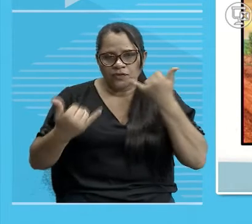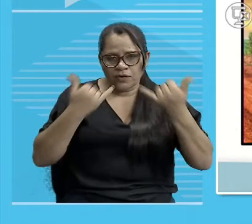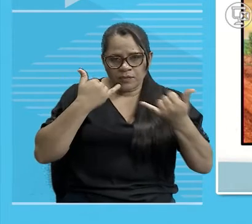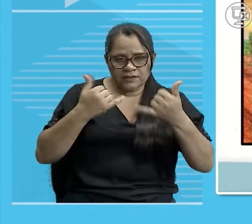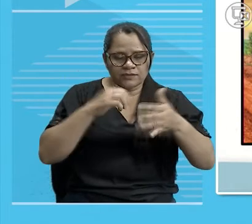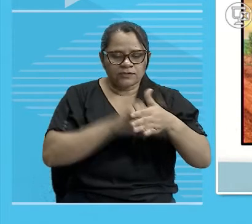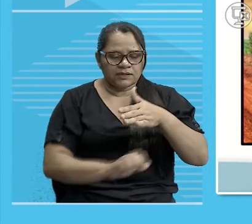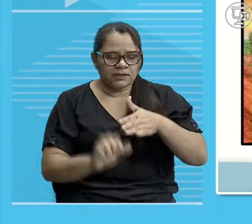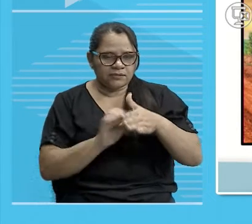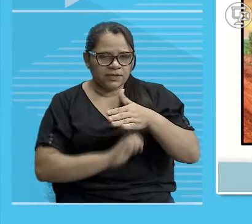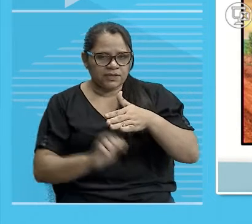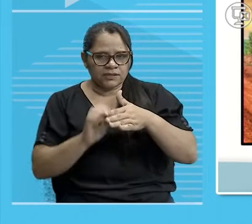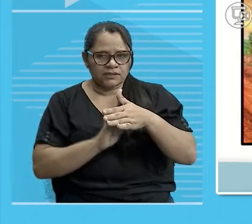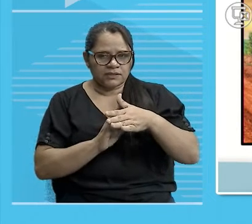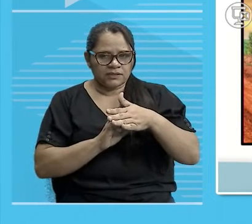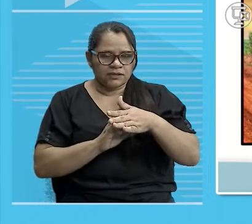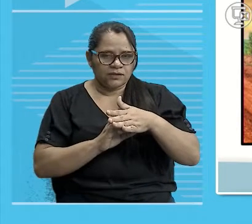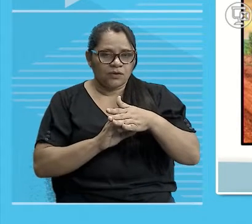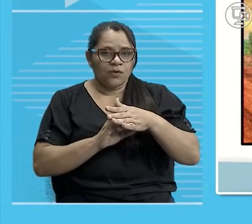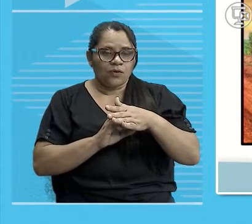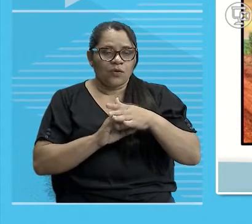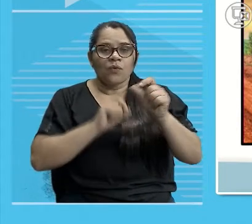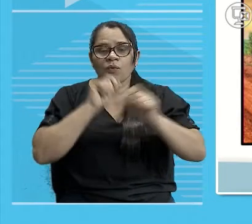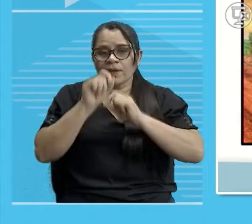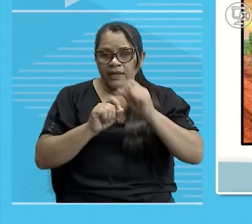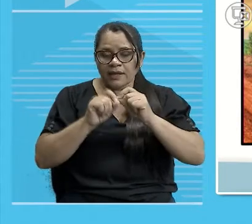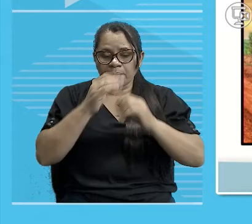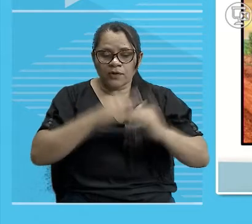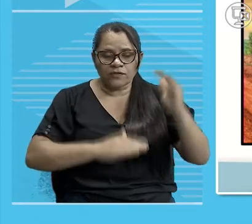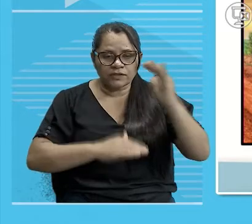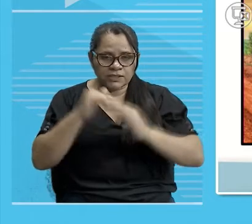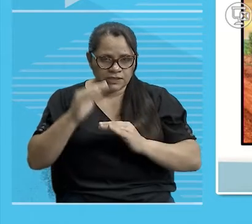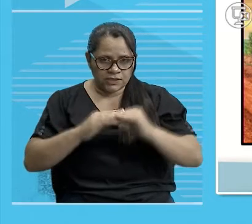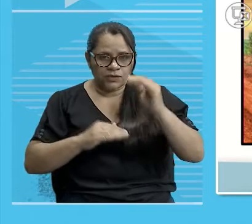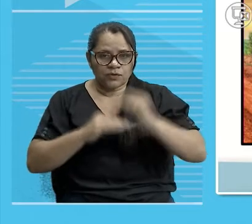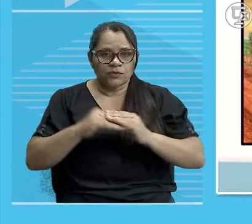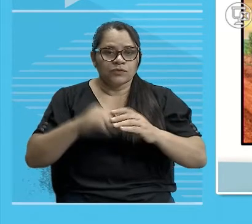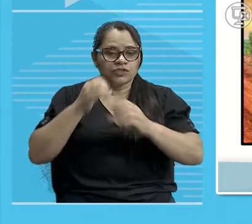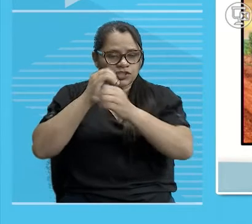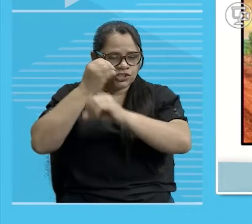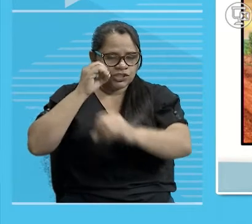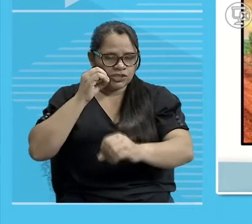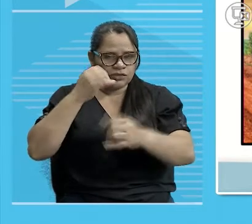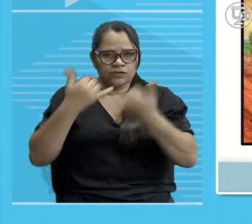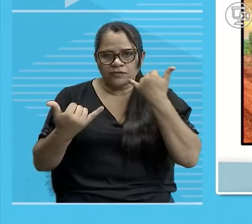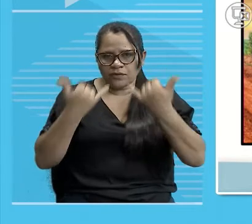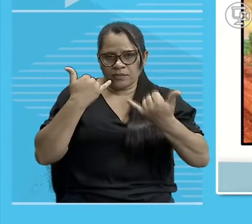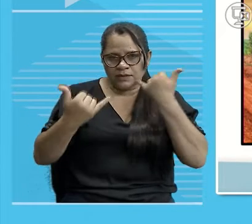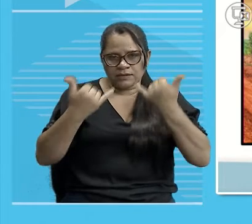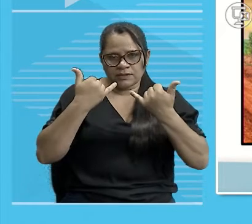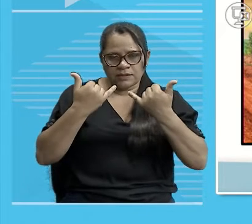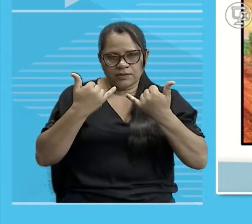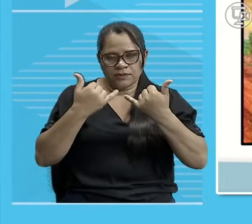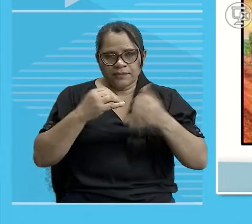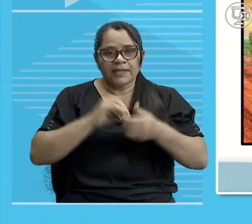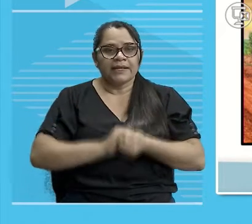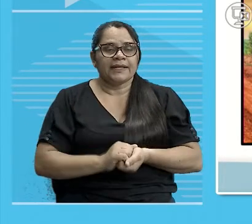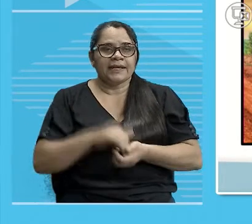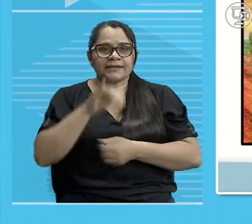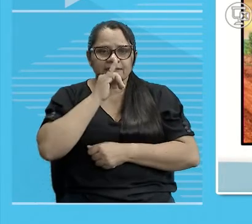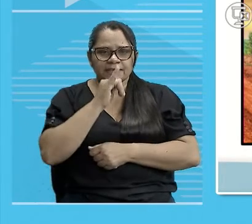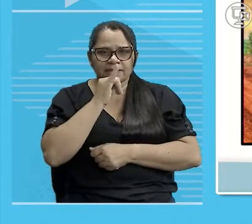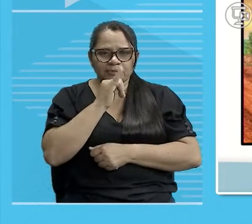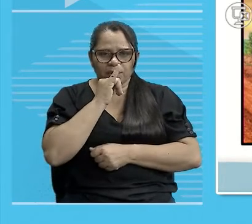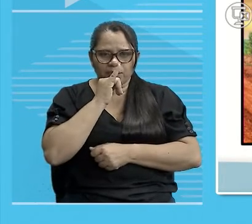empresa O que é o engenheiro de dados vou dar um exemplo aqui bem básico Tá bom vamos supor que a minha amiga aqui